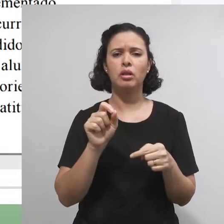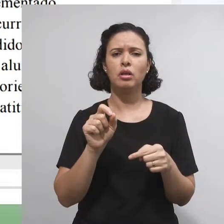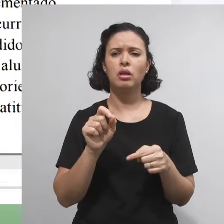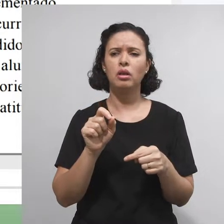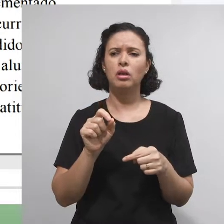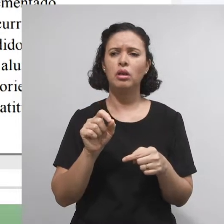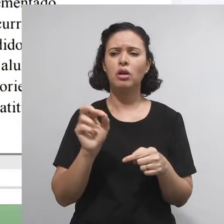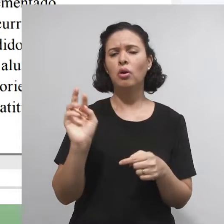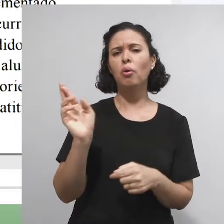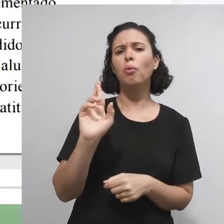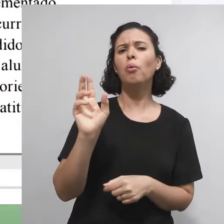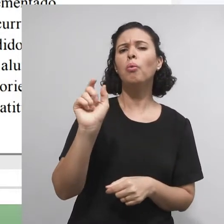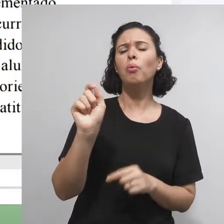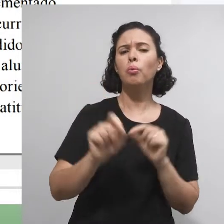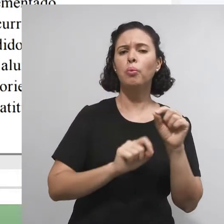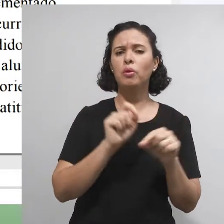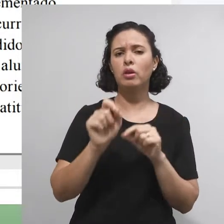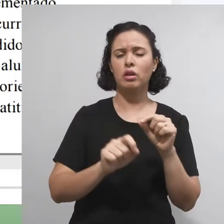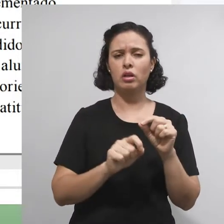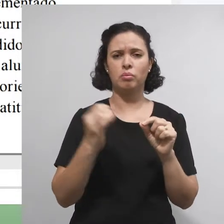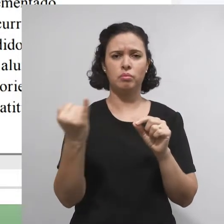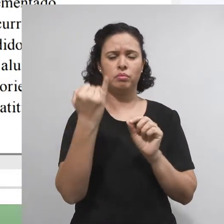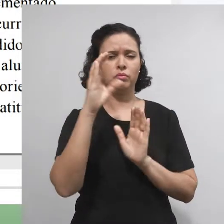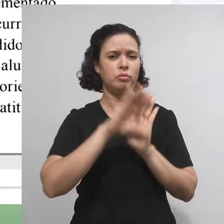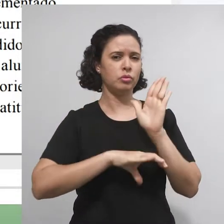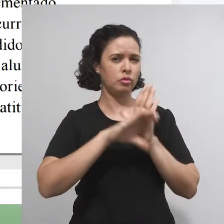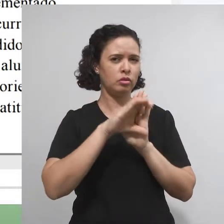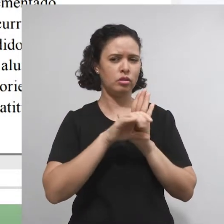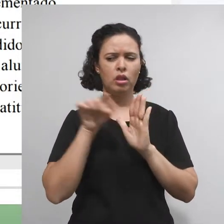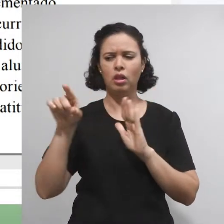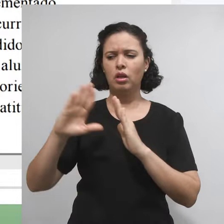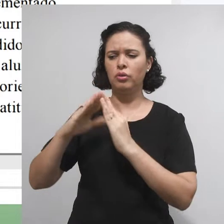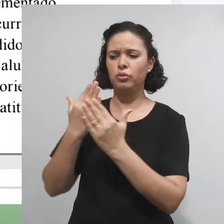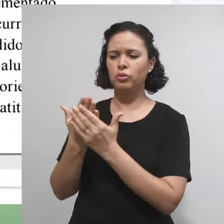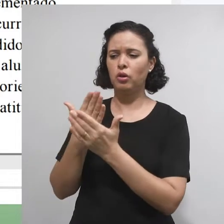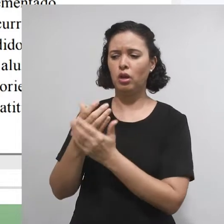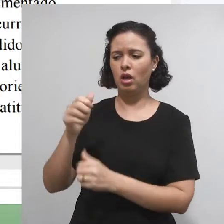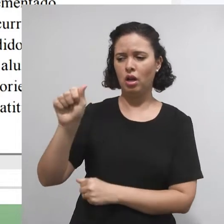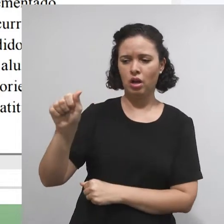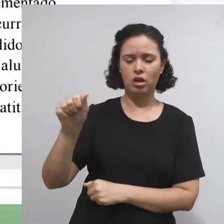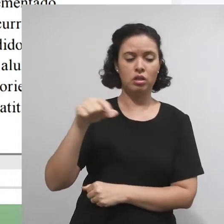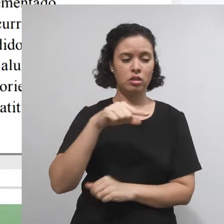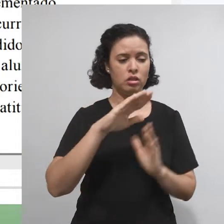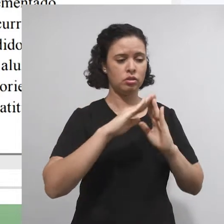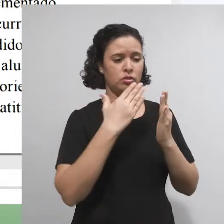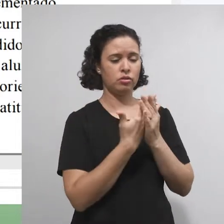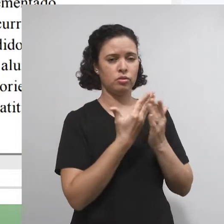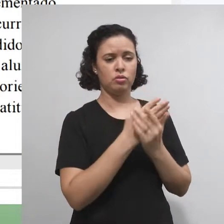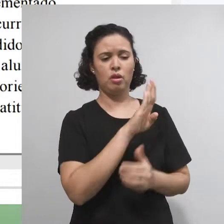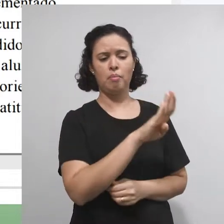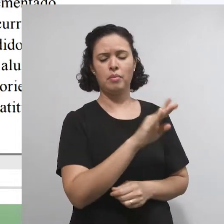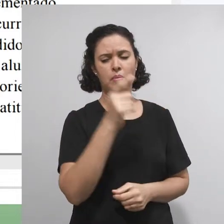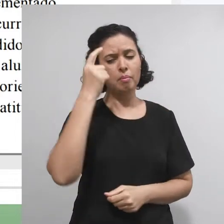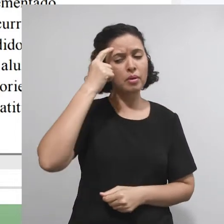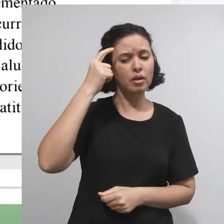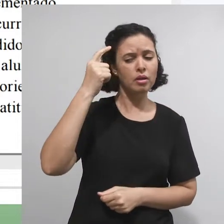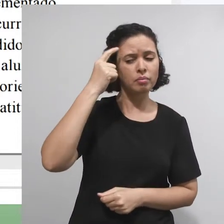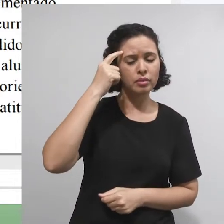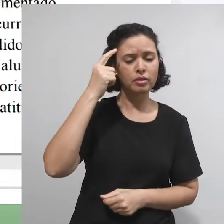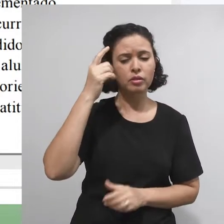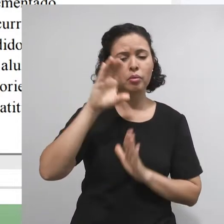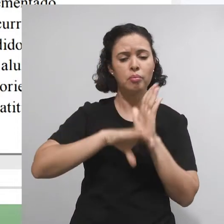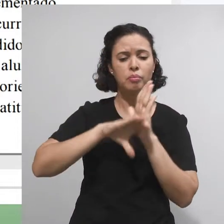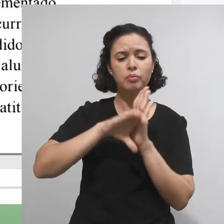é relevante para o currículo. O que a escola A e a escola B acredita que é relevante? O